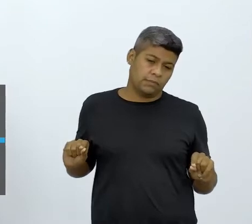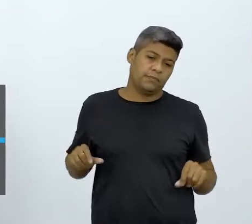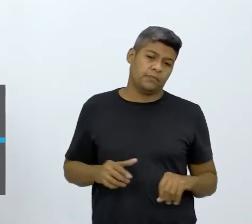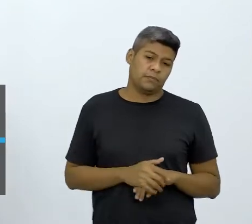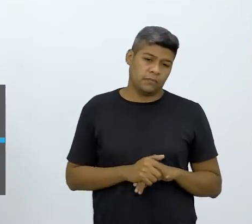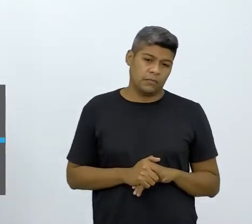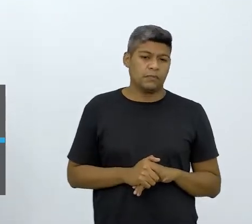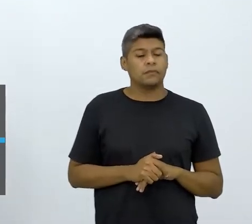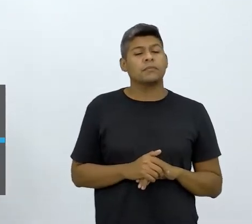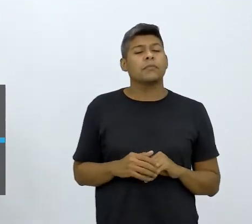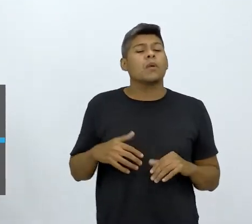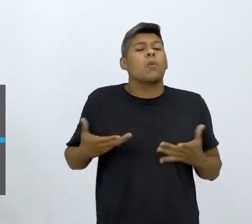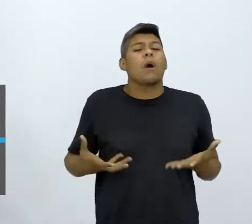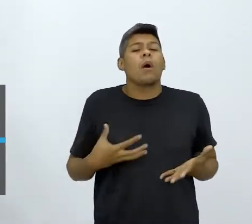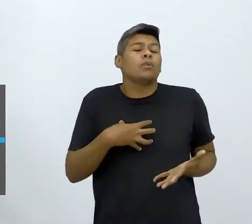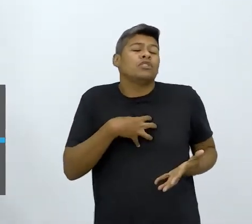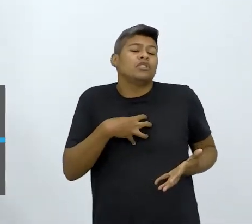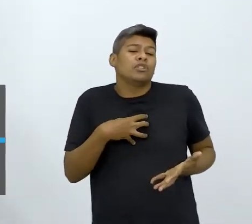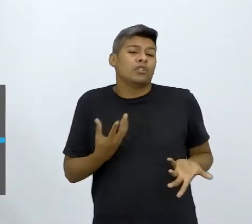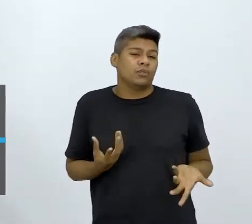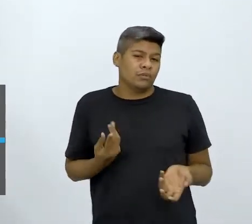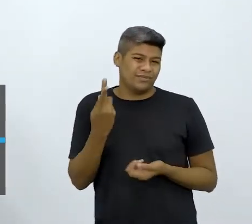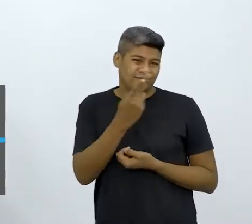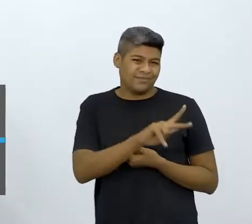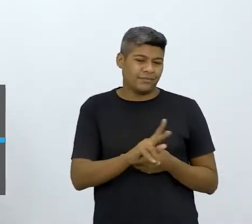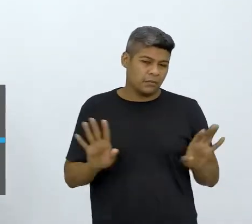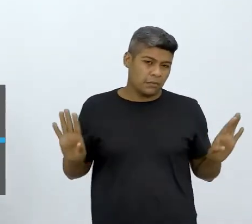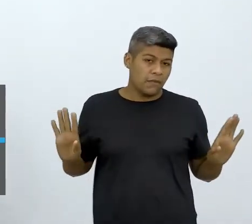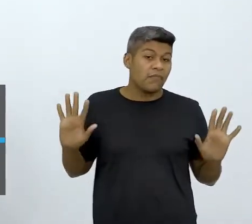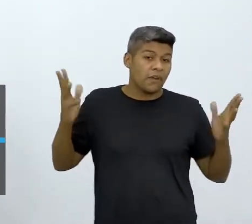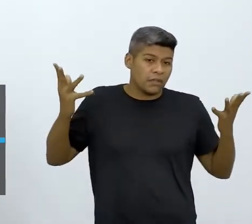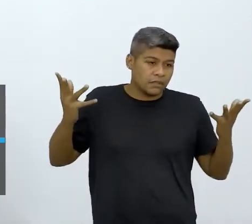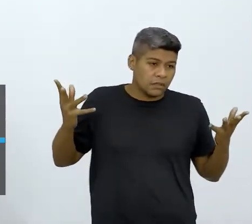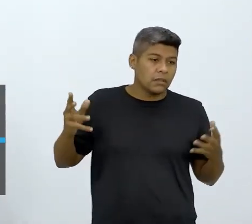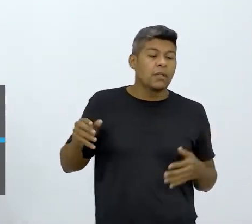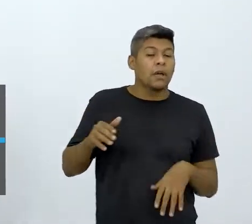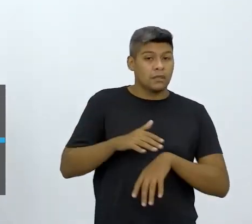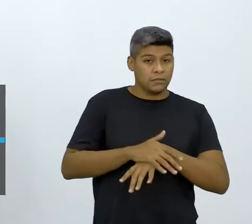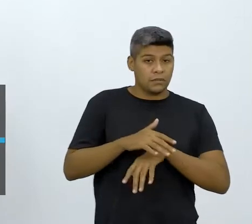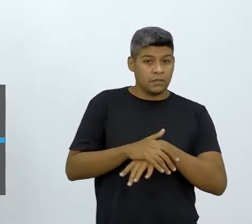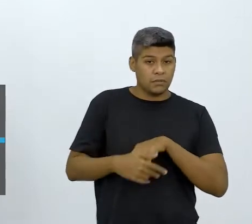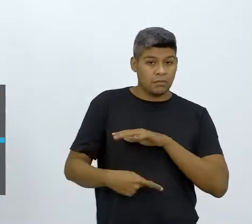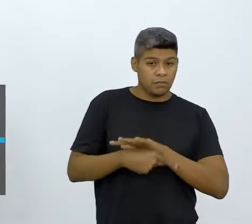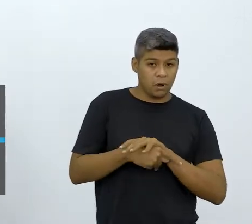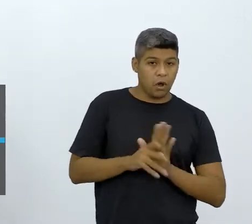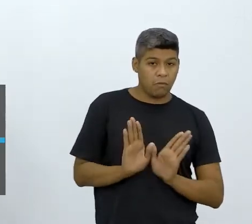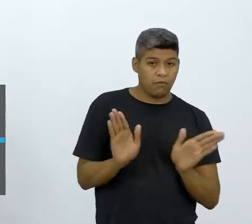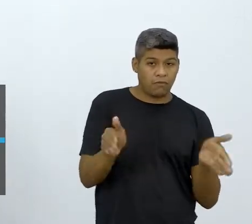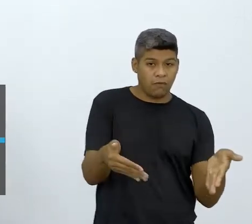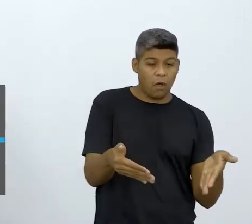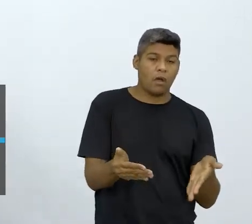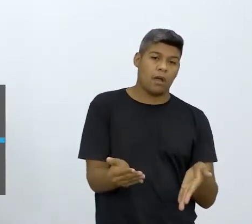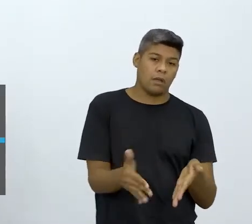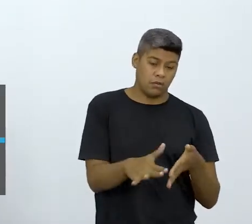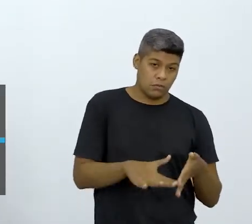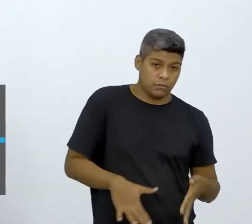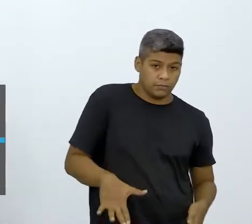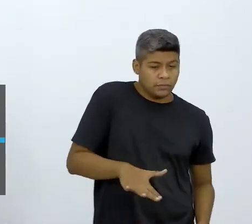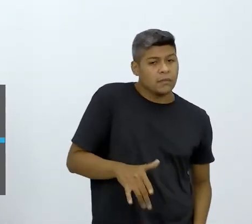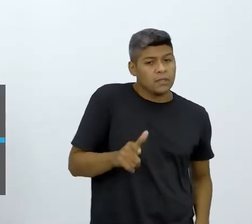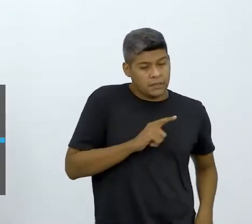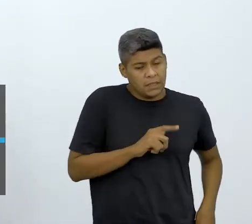claramente que estilo aquela festa vai ter, né? Então, às vezes, ela é feita para um público específico. Porque nós temos